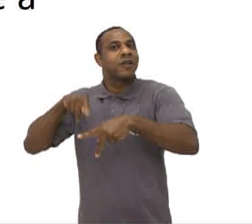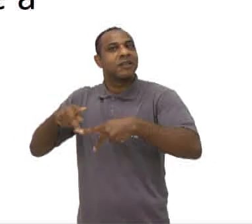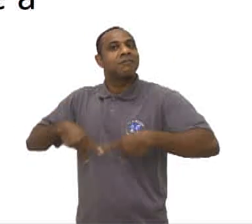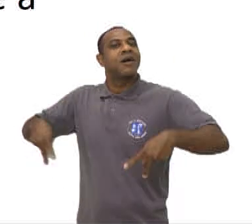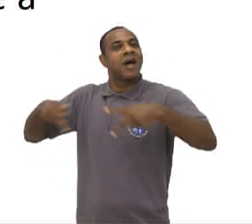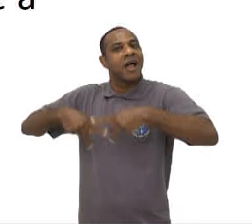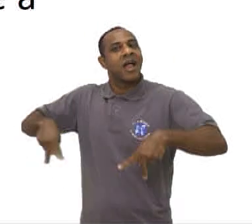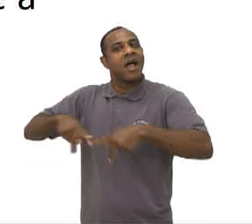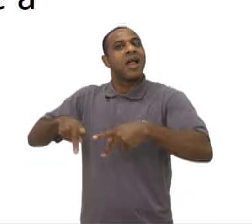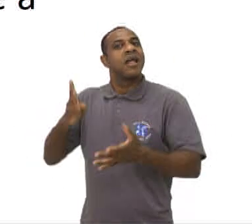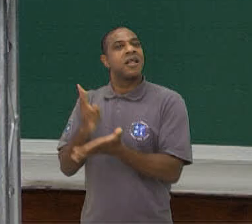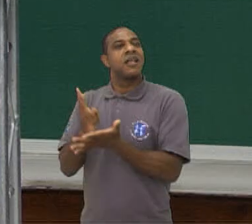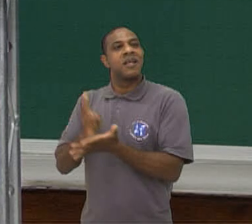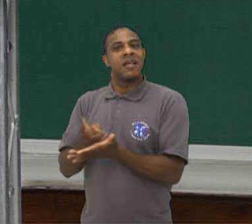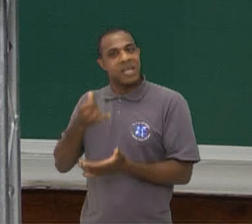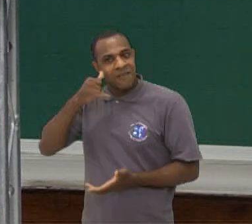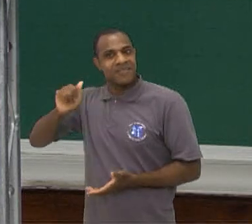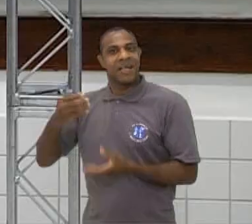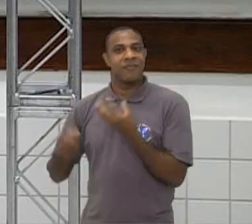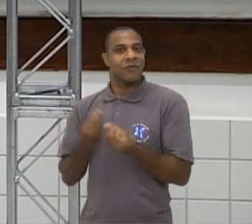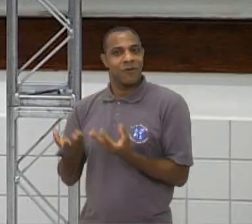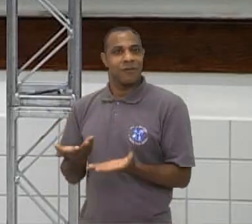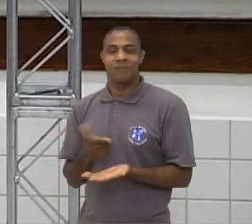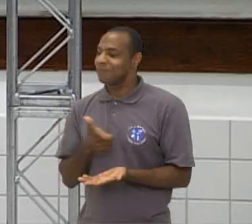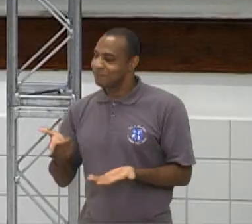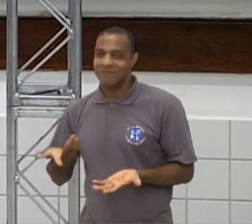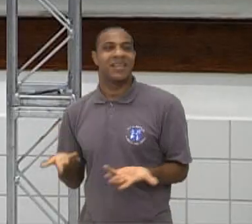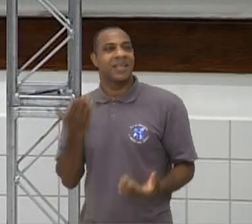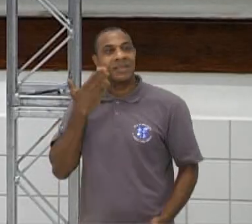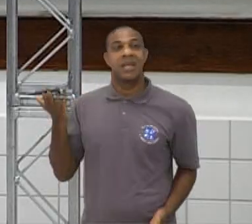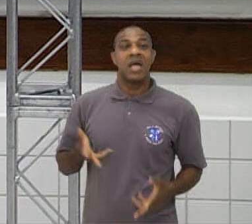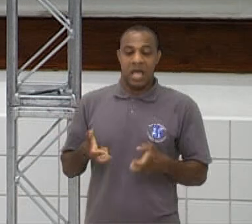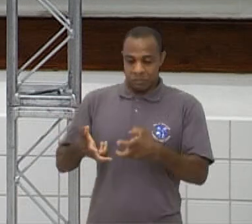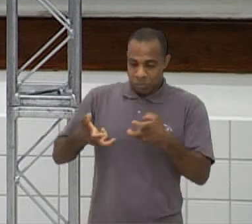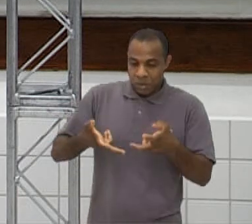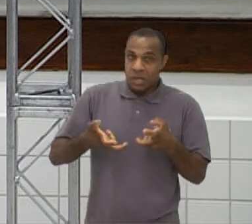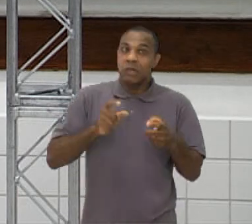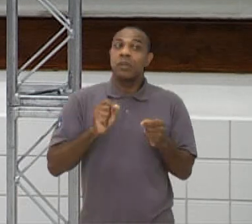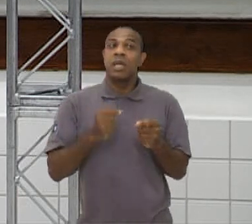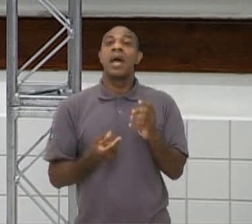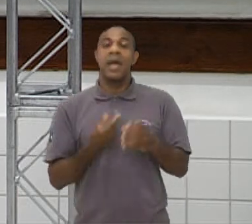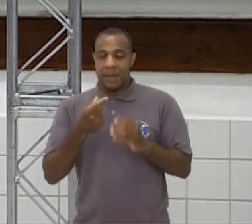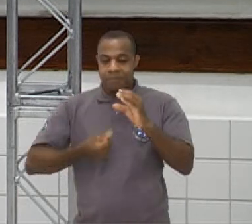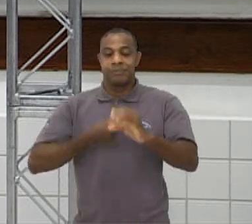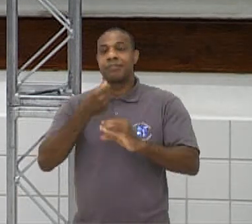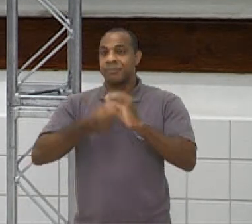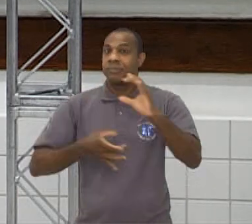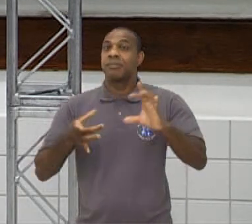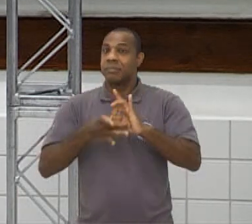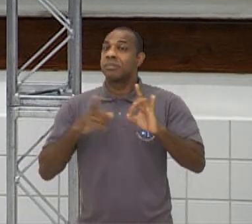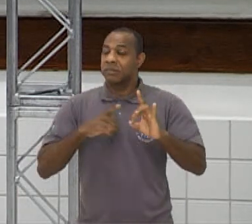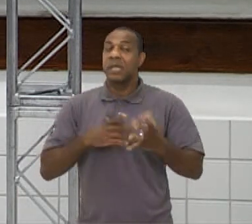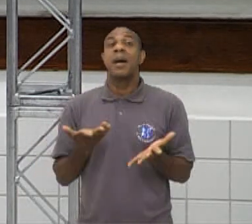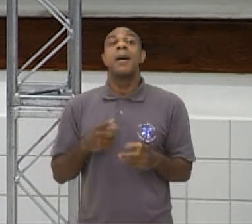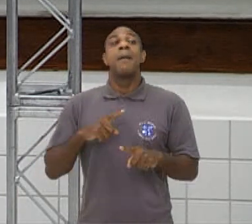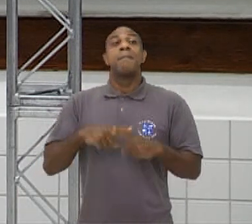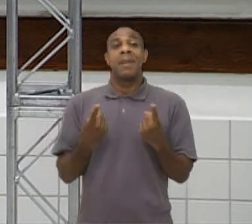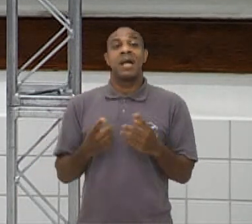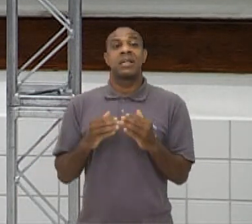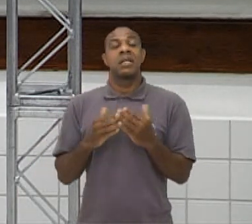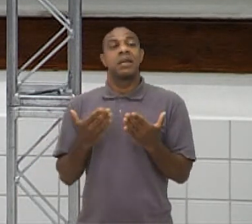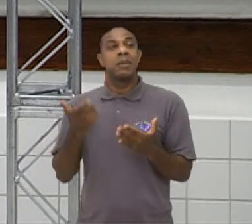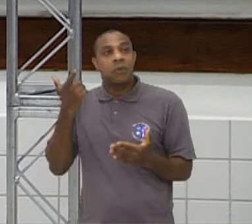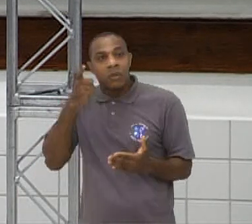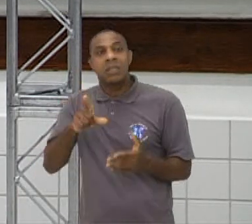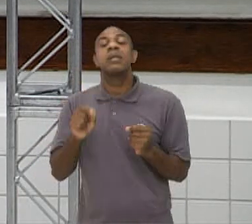são igualmente inevitáveis. Então, Marx fala que essa exploração faz parte do capitalismo, mas que a superação dessa